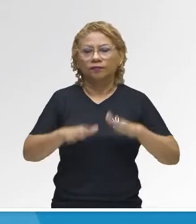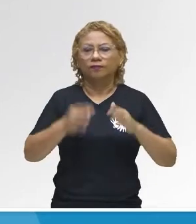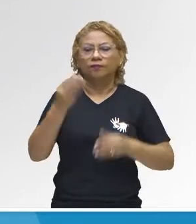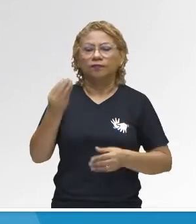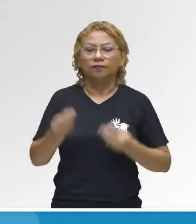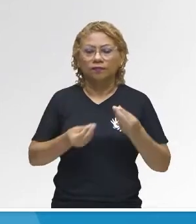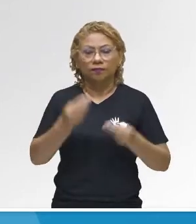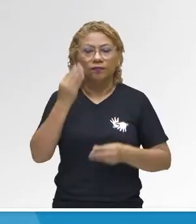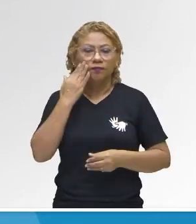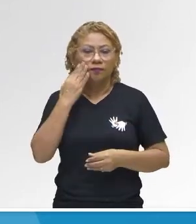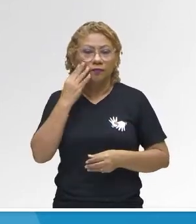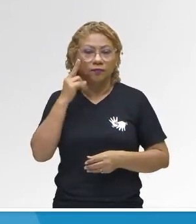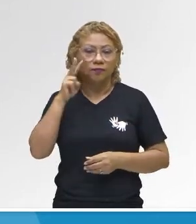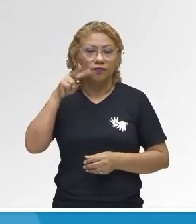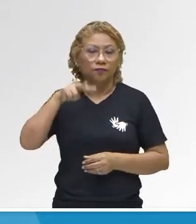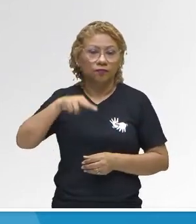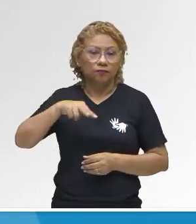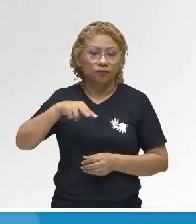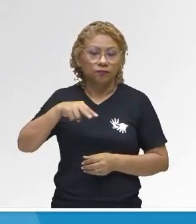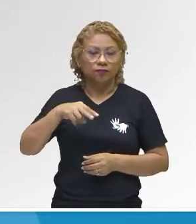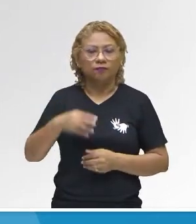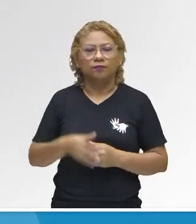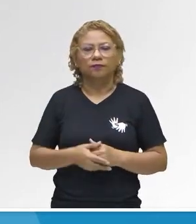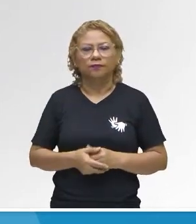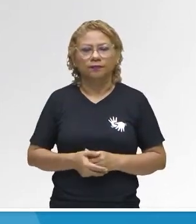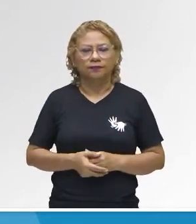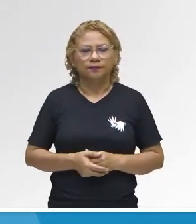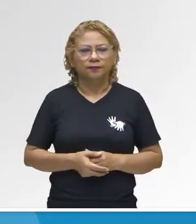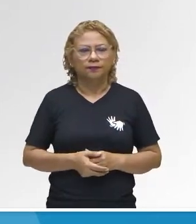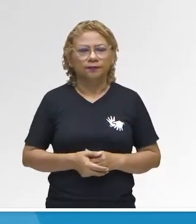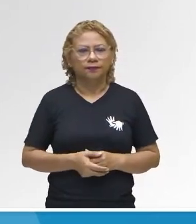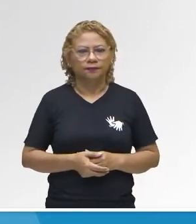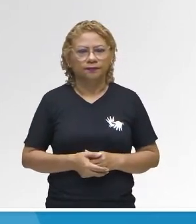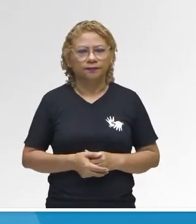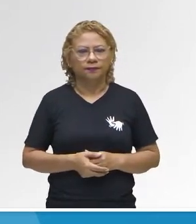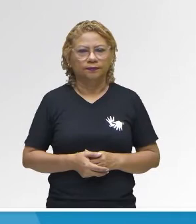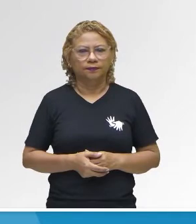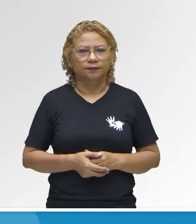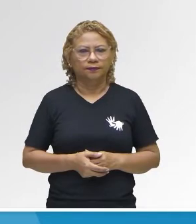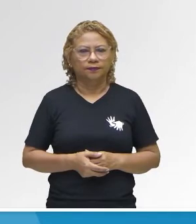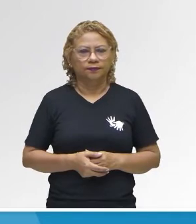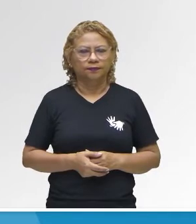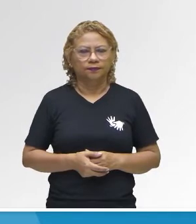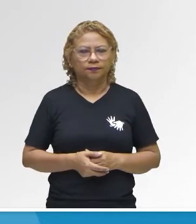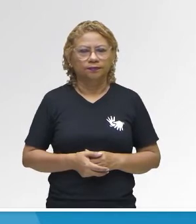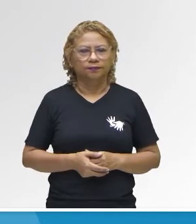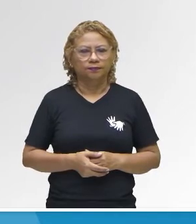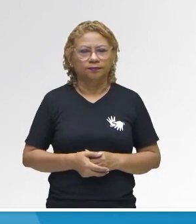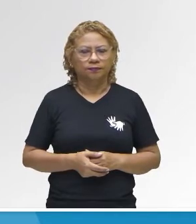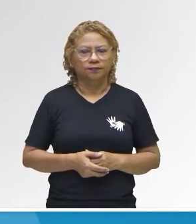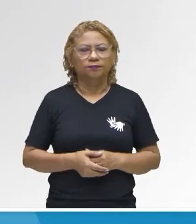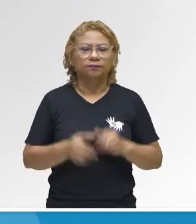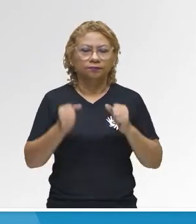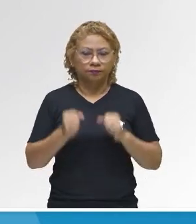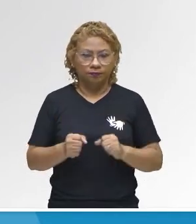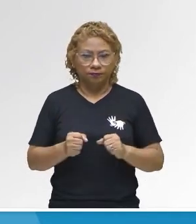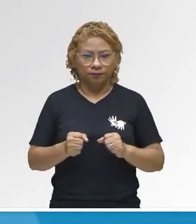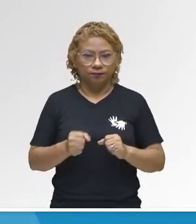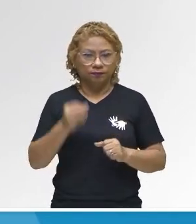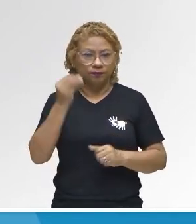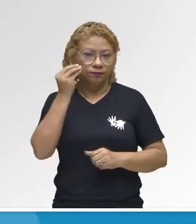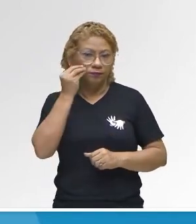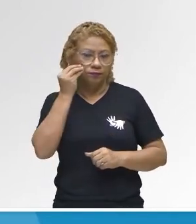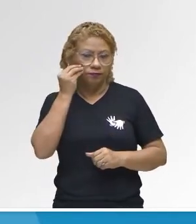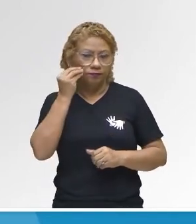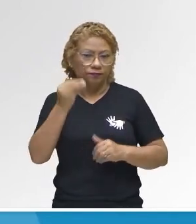novamente, dependendo da posição que eu estiver fazendo essa observação, eu posso ver uma reta ou eu posso